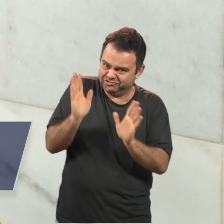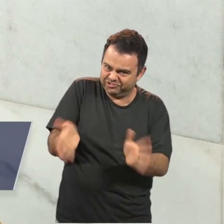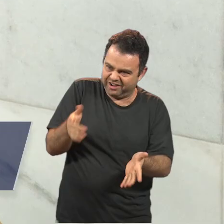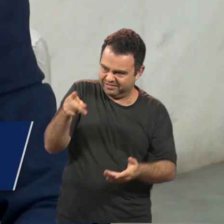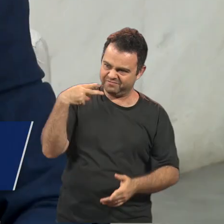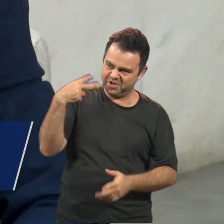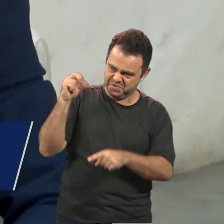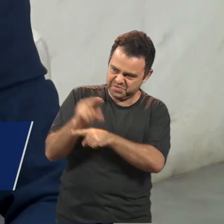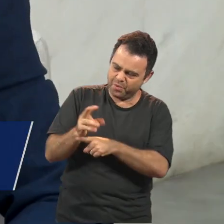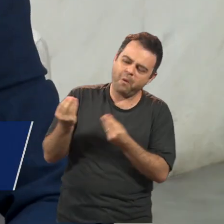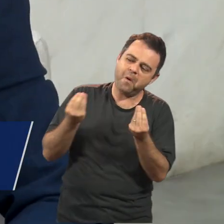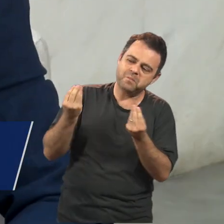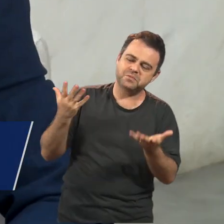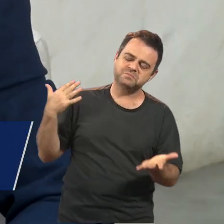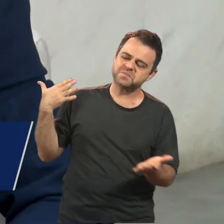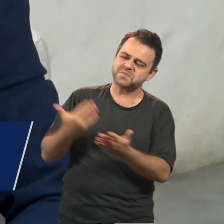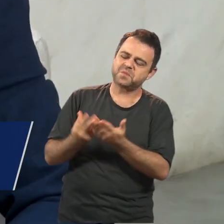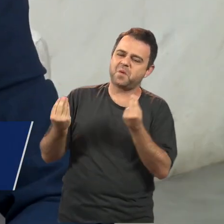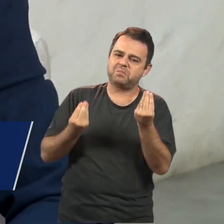vereador?